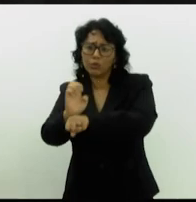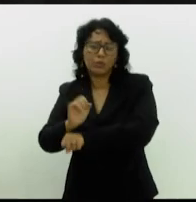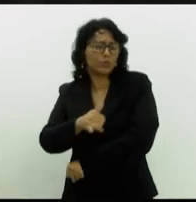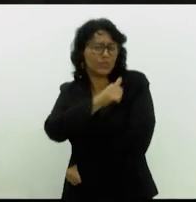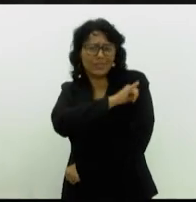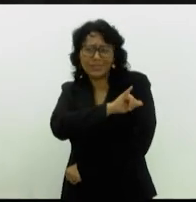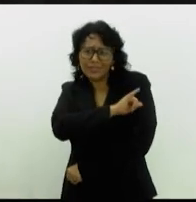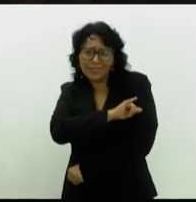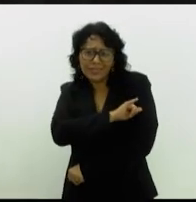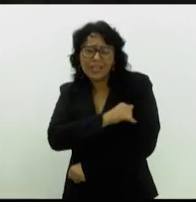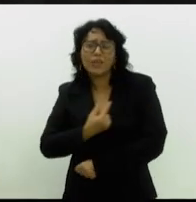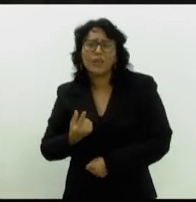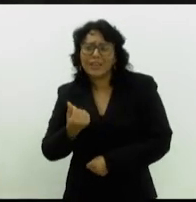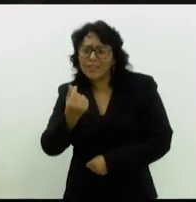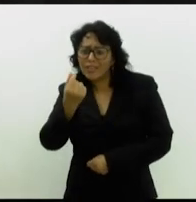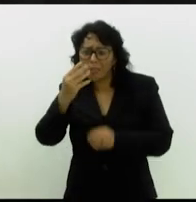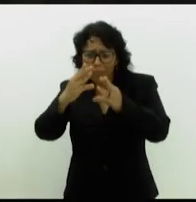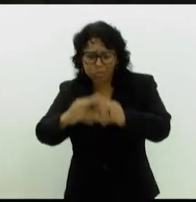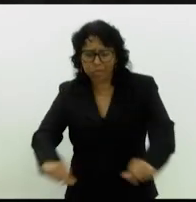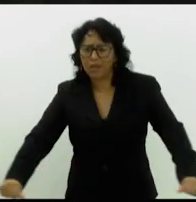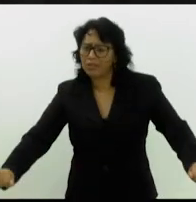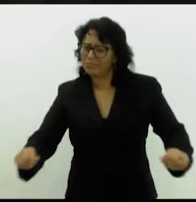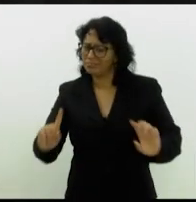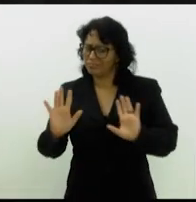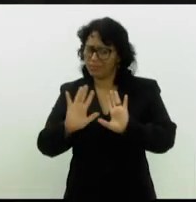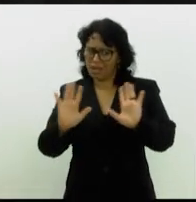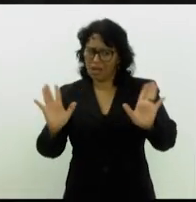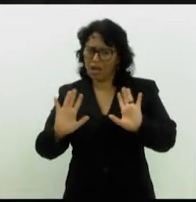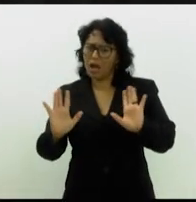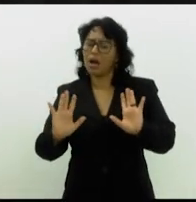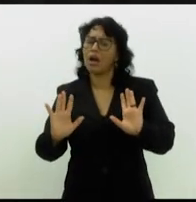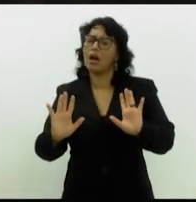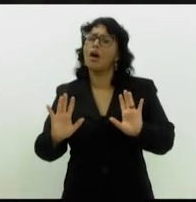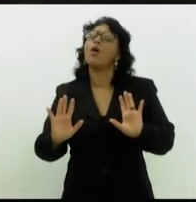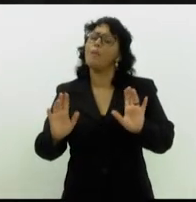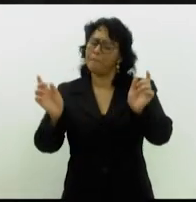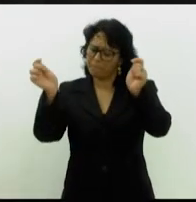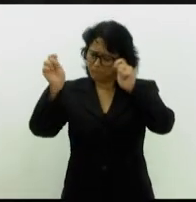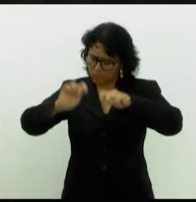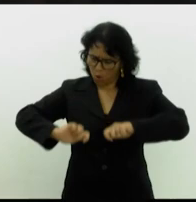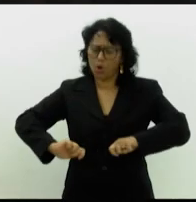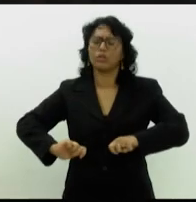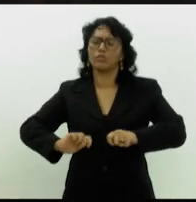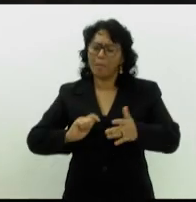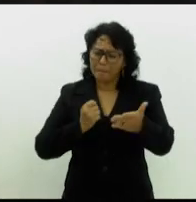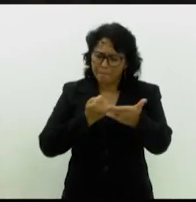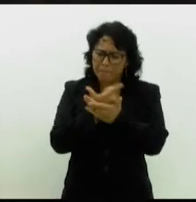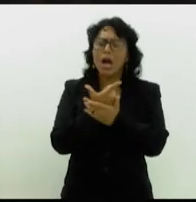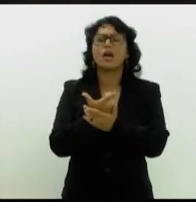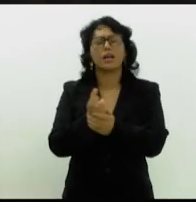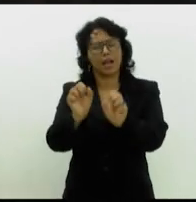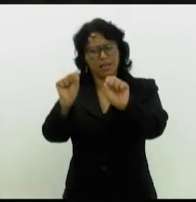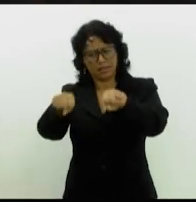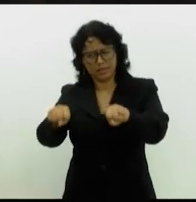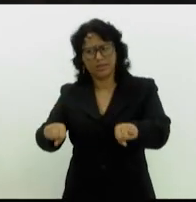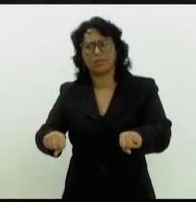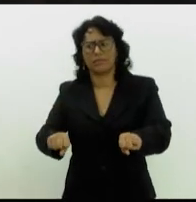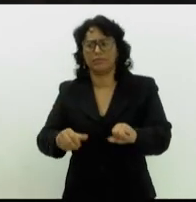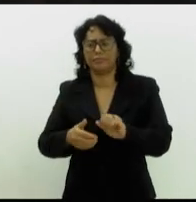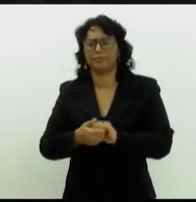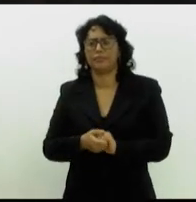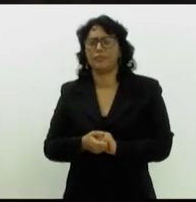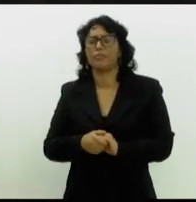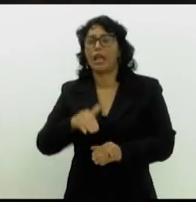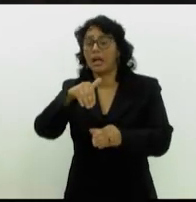que não dê para pagar porque se assim fosse nós não estaríamos aqui votando né como foi feito nessa casa votações